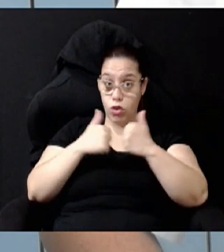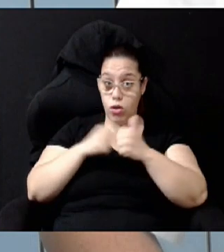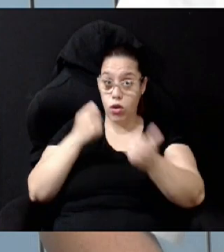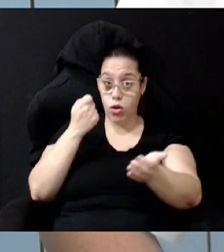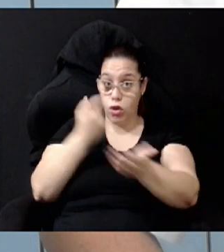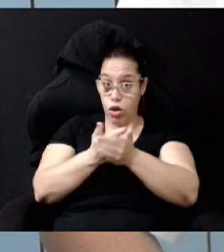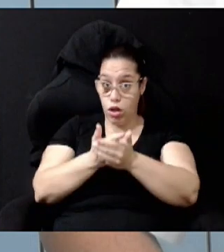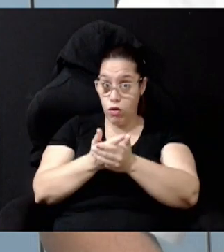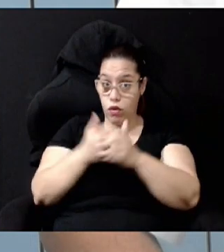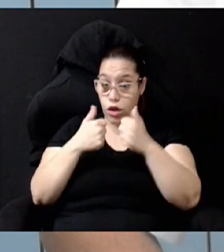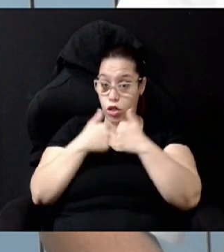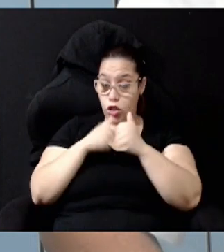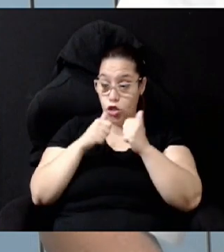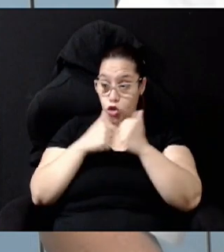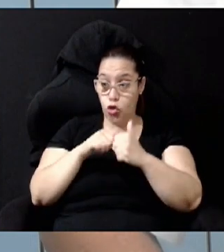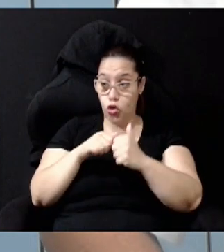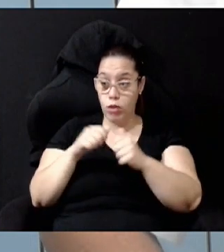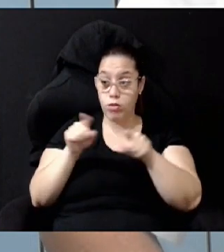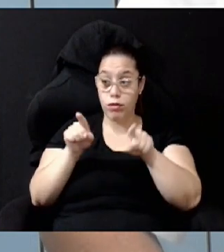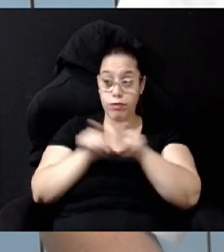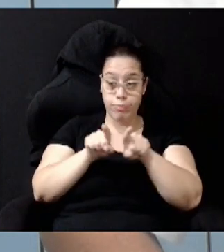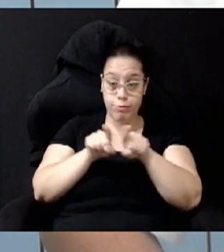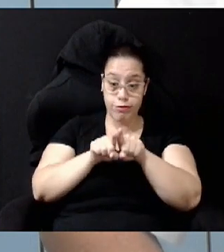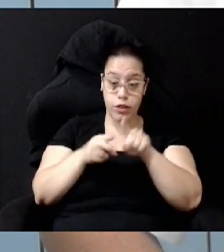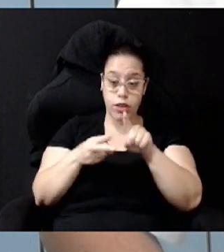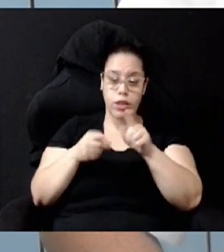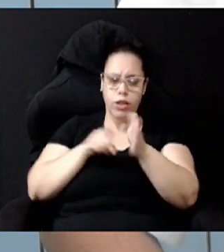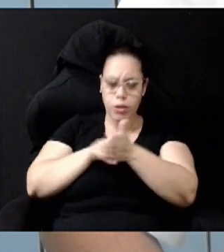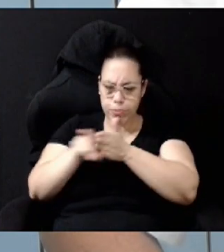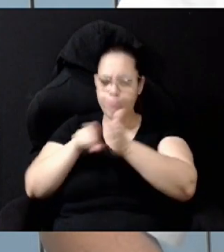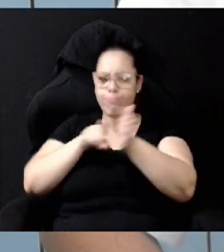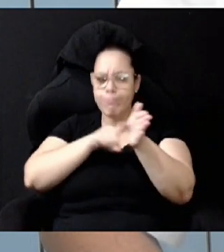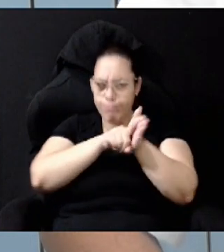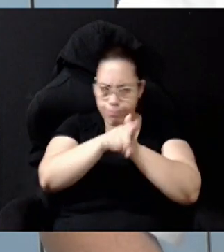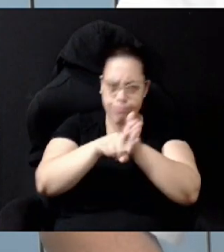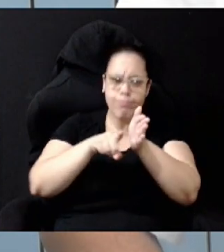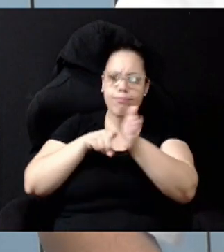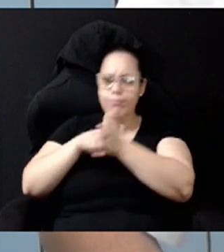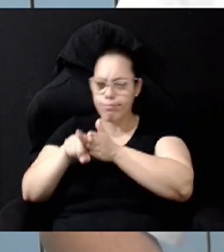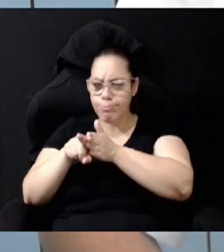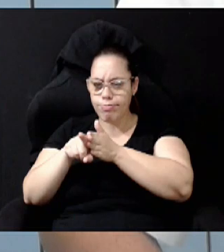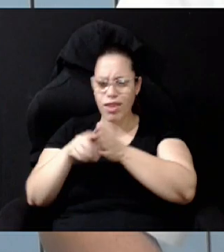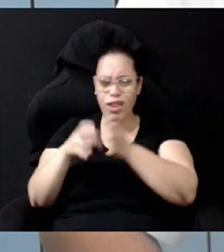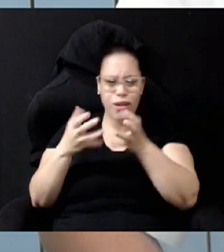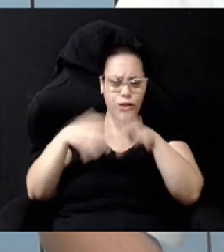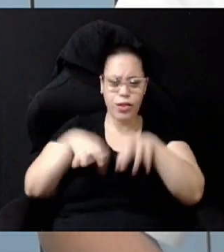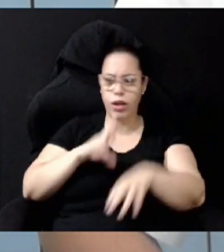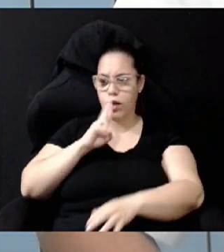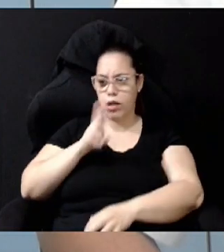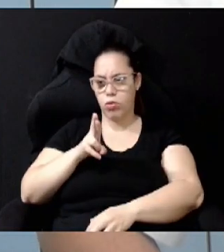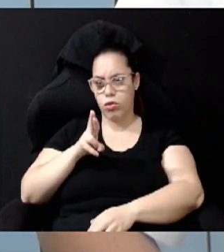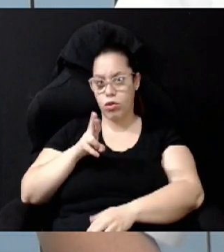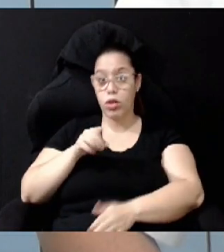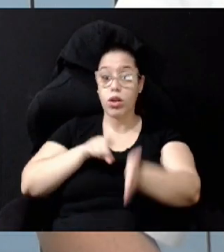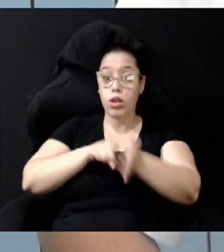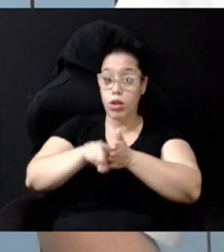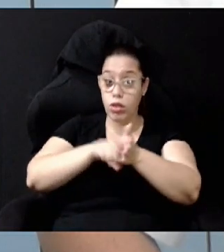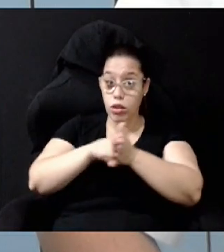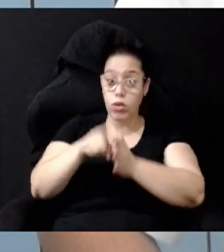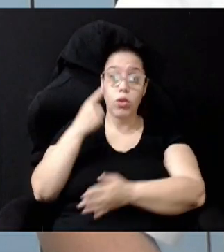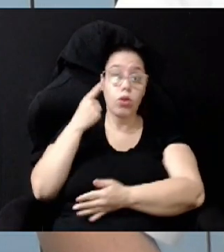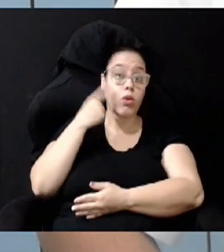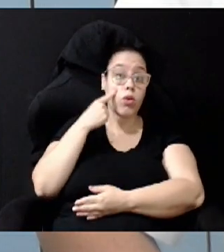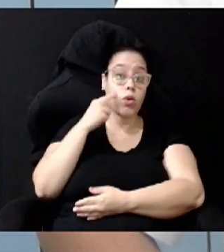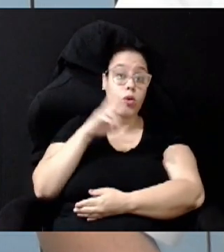também? Essas são perguntas que precisam ser feitas. Eu nem quero responder, mas pergunte e vejam que responderão